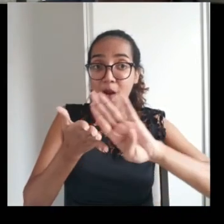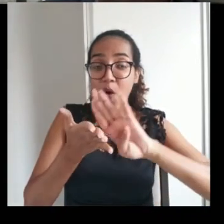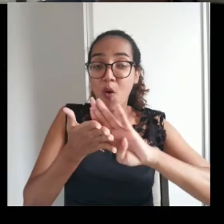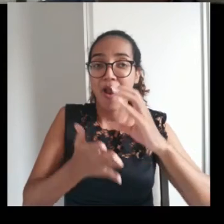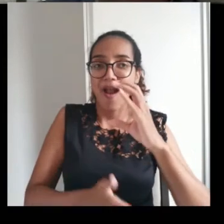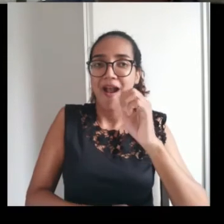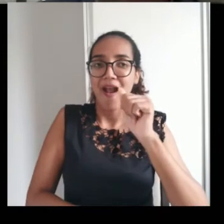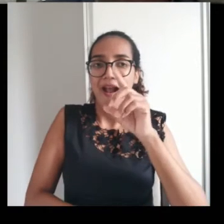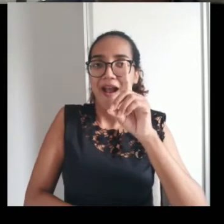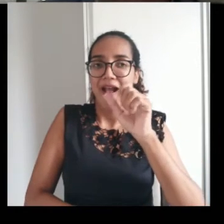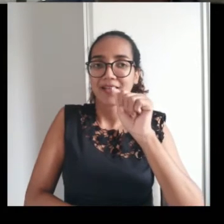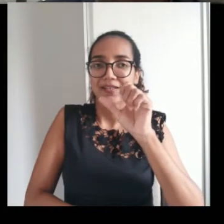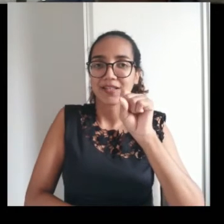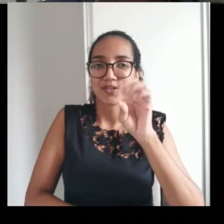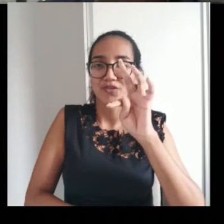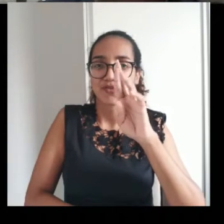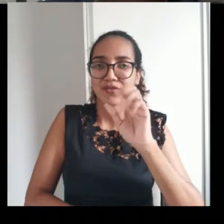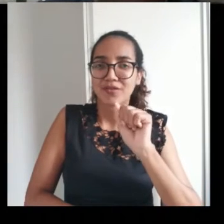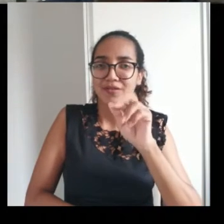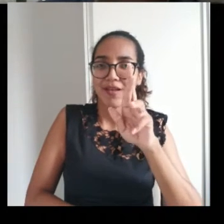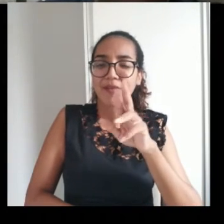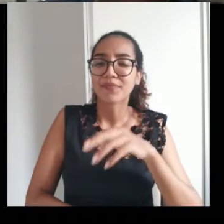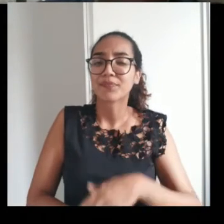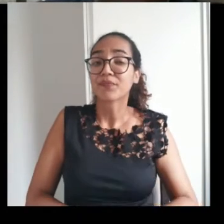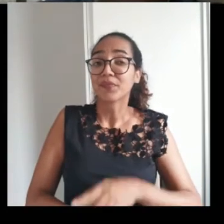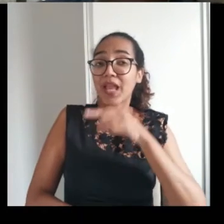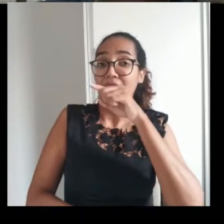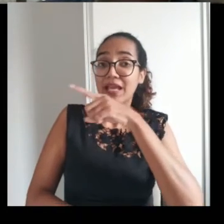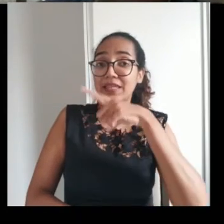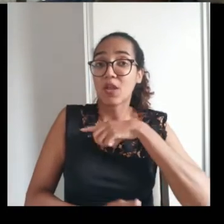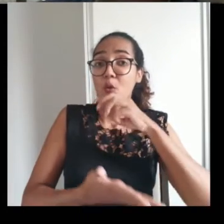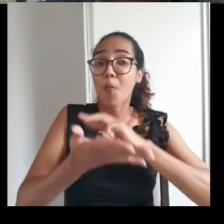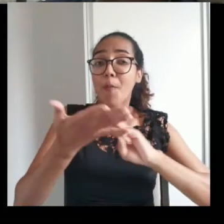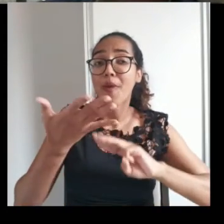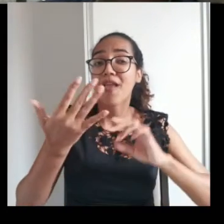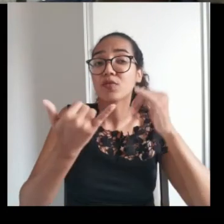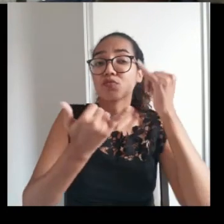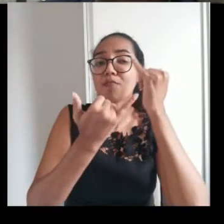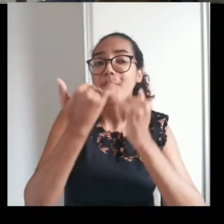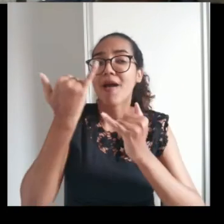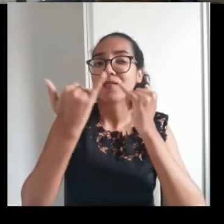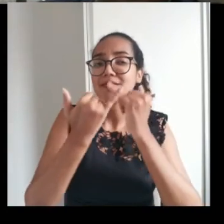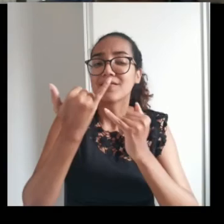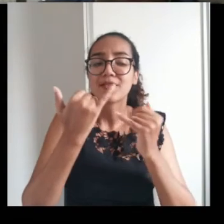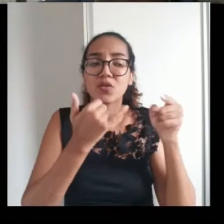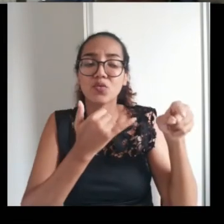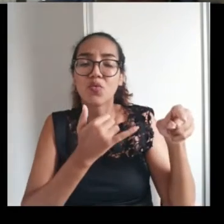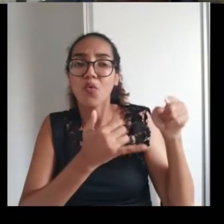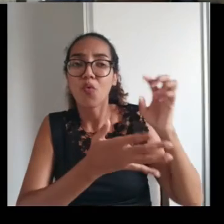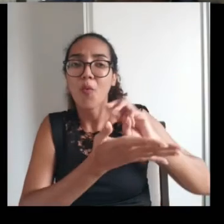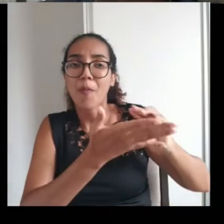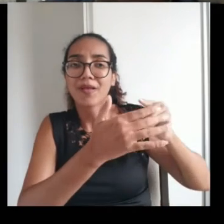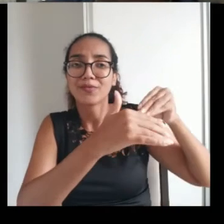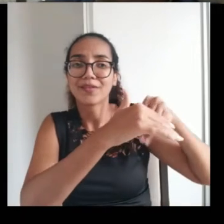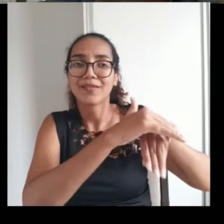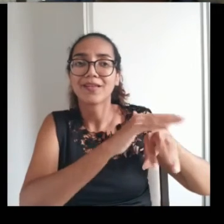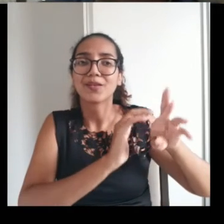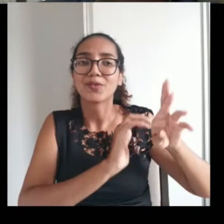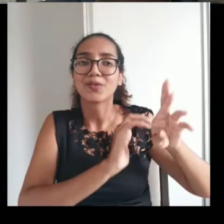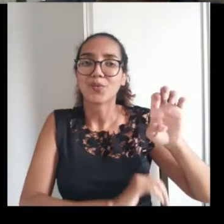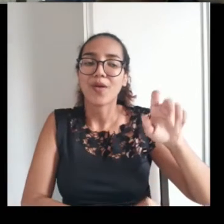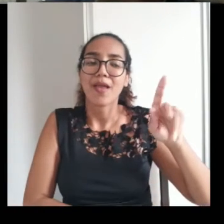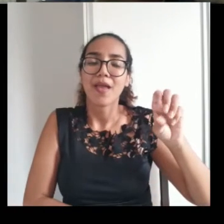deles, né? Muito parecidos aqui com os métodos do repositório. Eu tenho que procurar, remover também e tal, com a